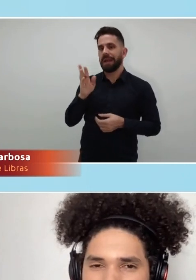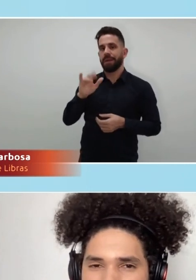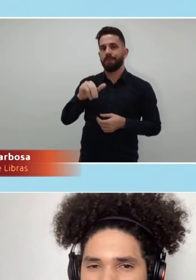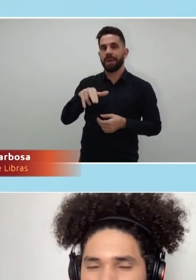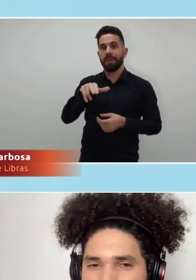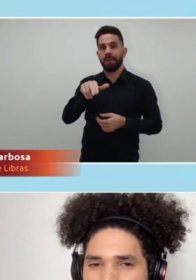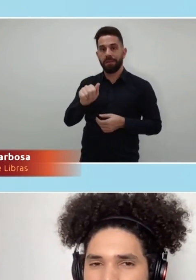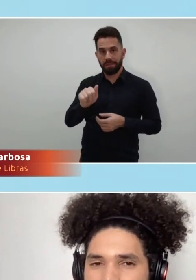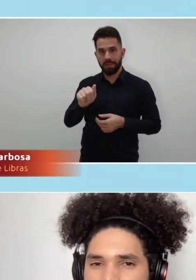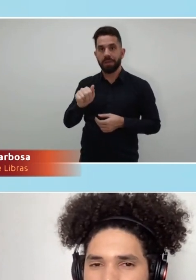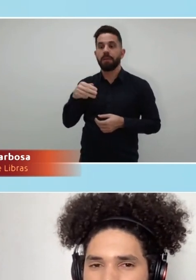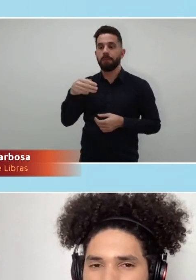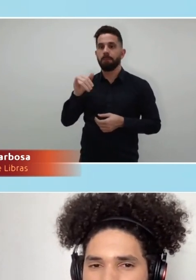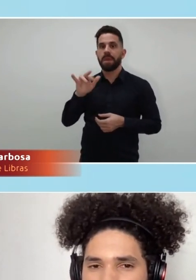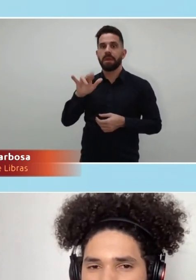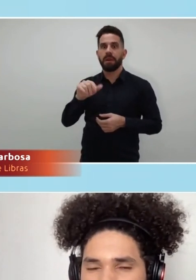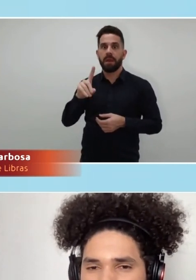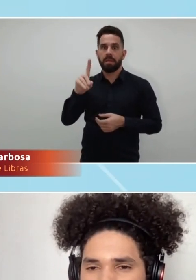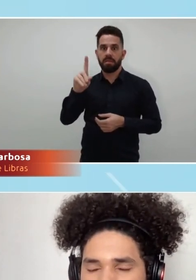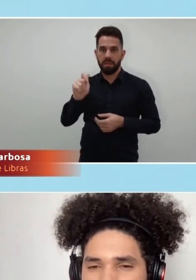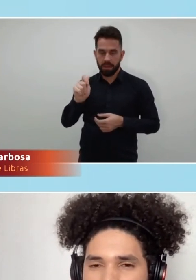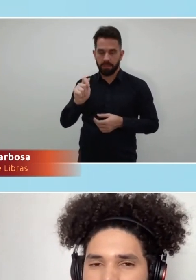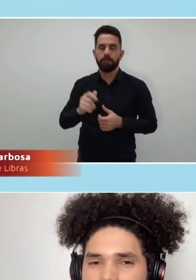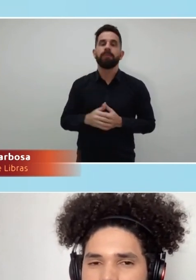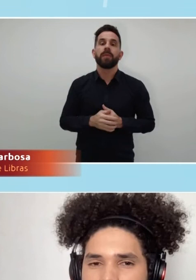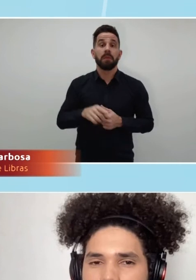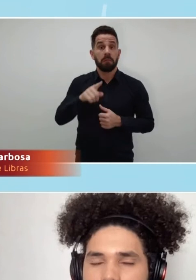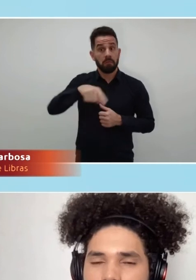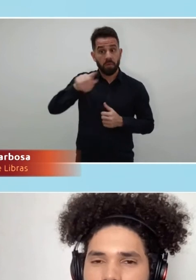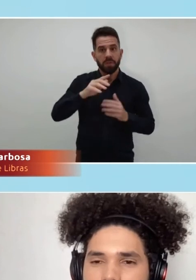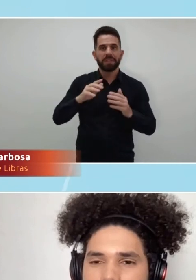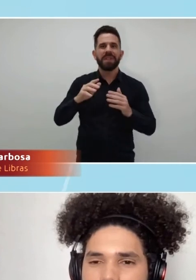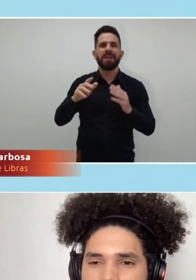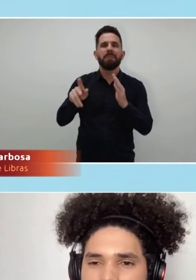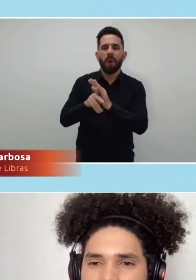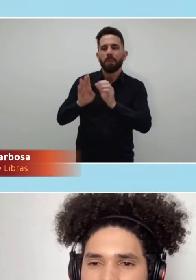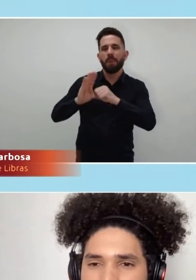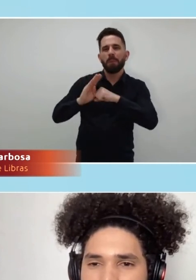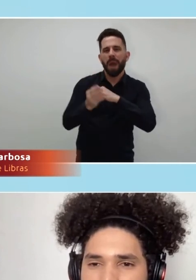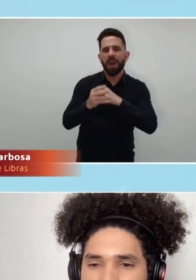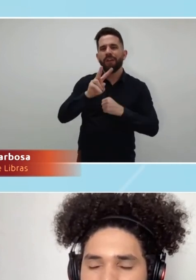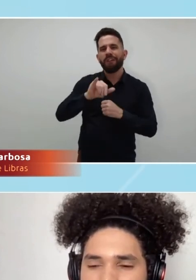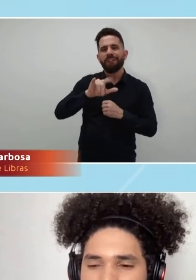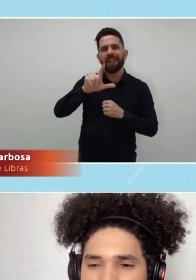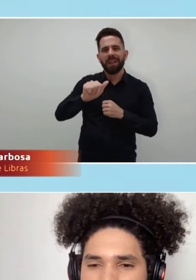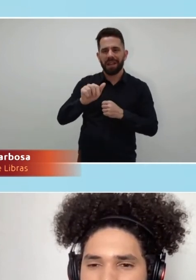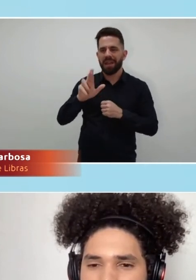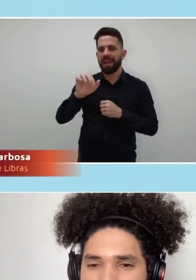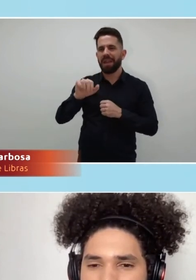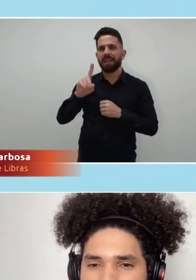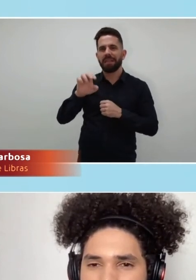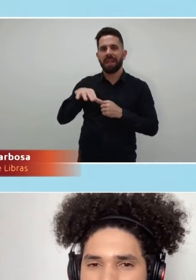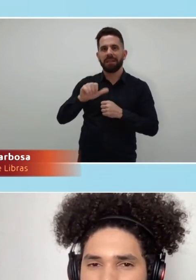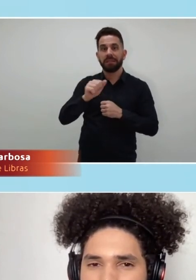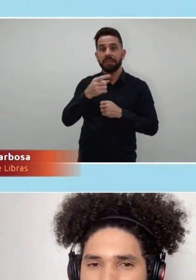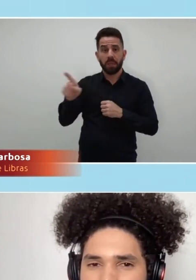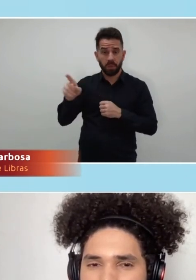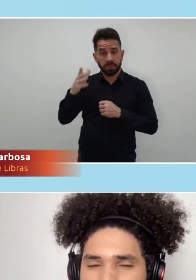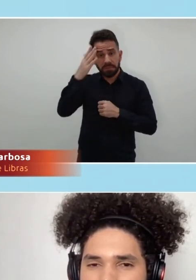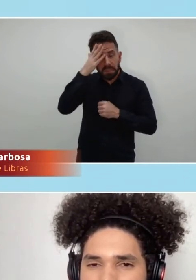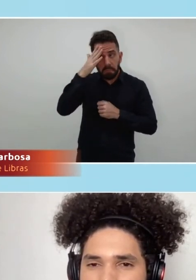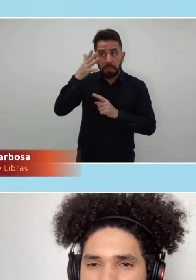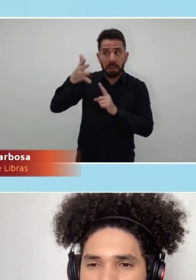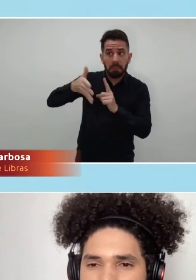Lima Miranda. Então, se você está aí na Vila Redenção, quer saber mais sobre combate à violência, os tipos de violência doméstica e como